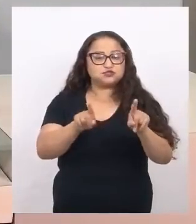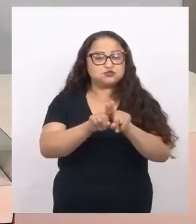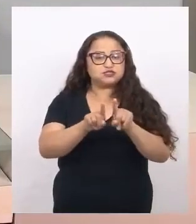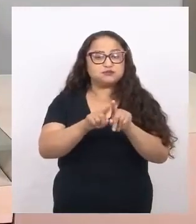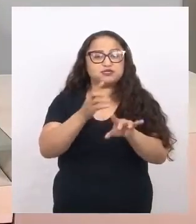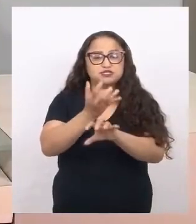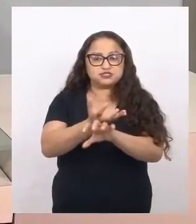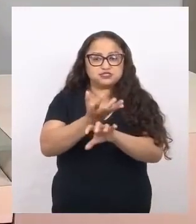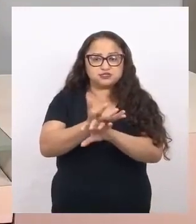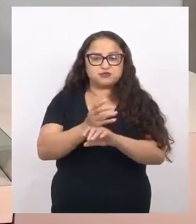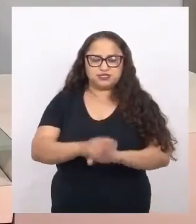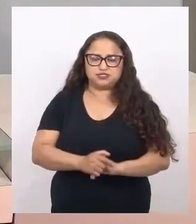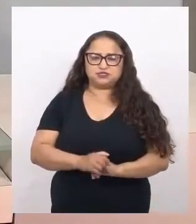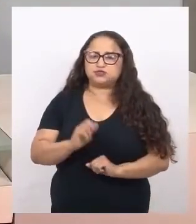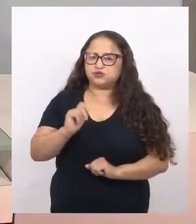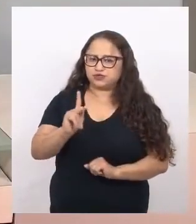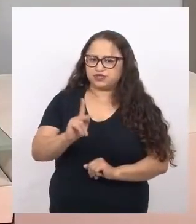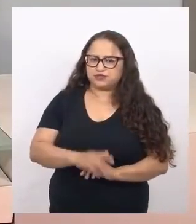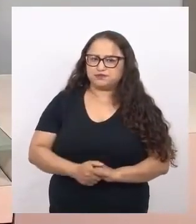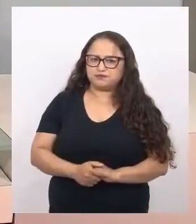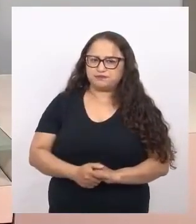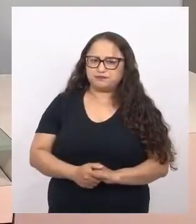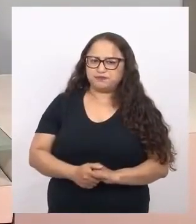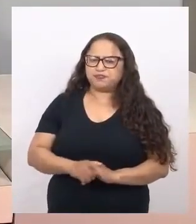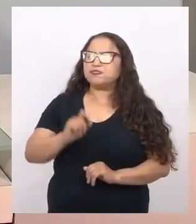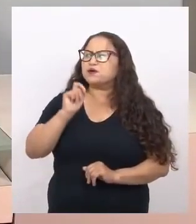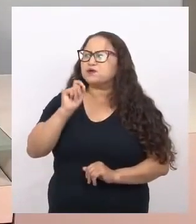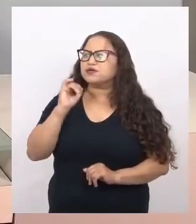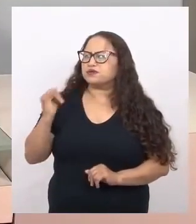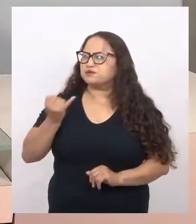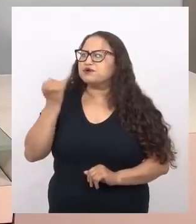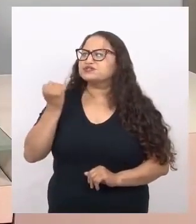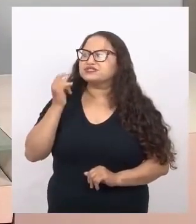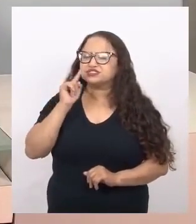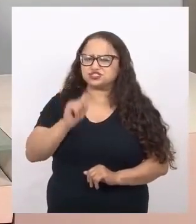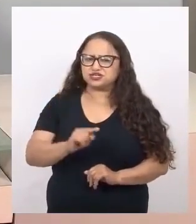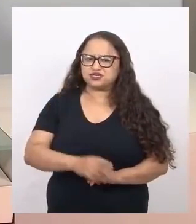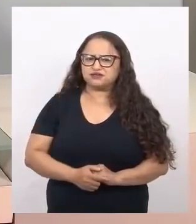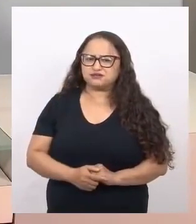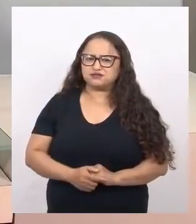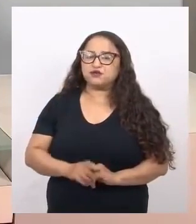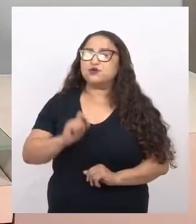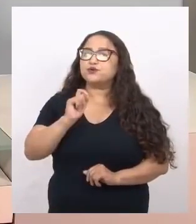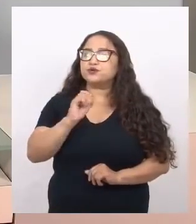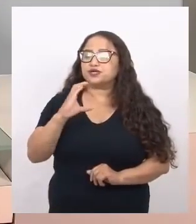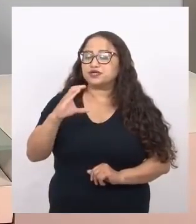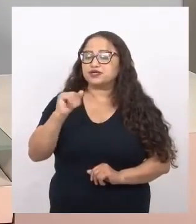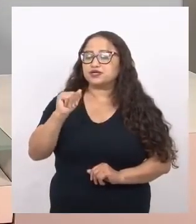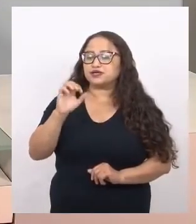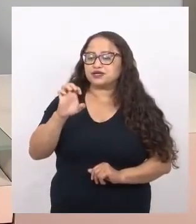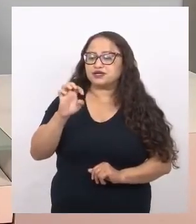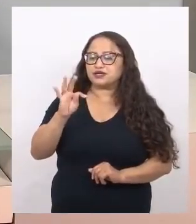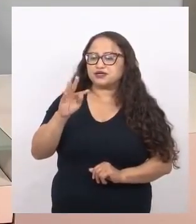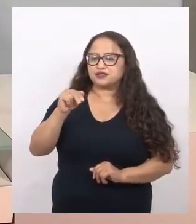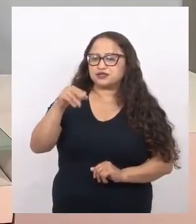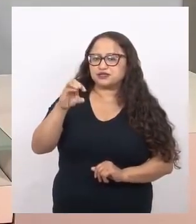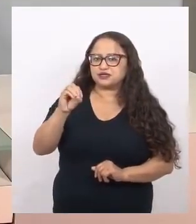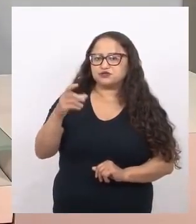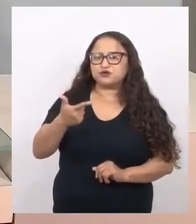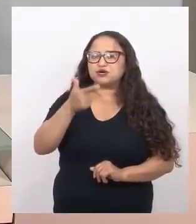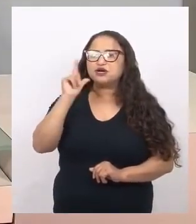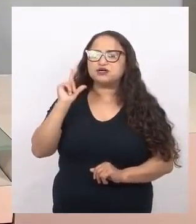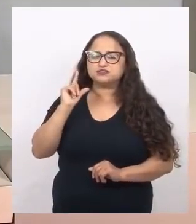Ou nos componentes, certo? Isso. O que é muito importante, gente, que é um ponto que o Caetano trouxe lá no início e eu quero reforçar bastante